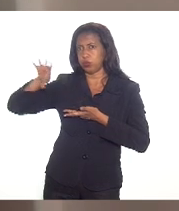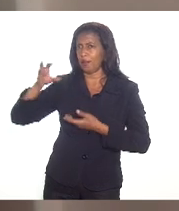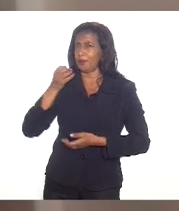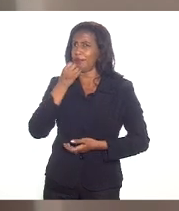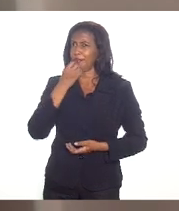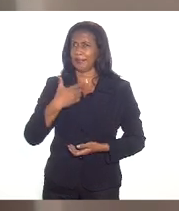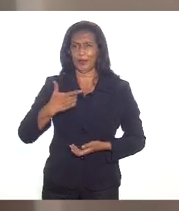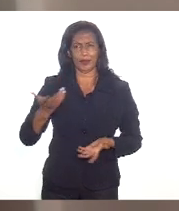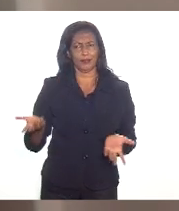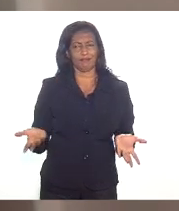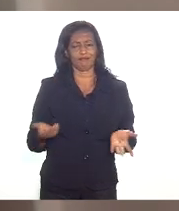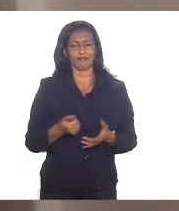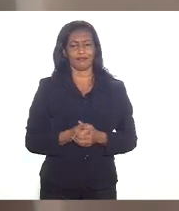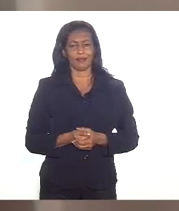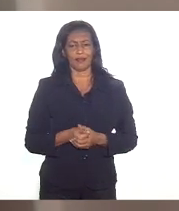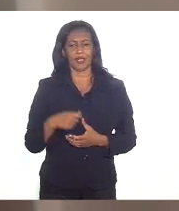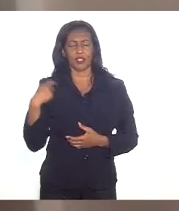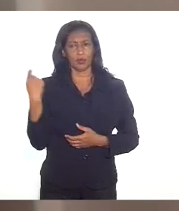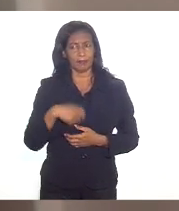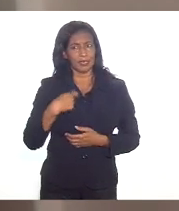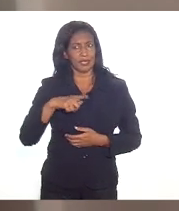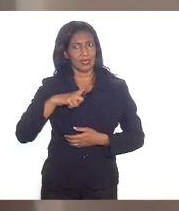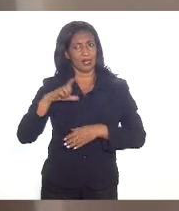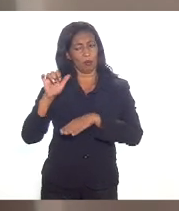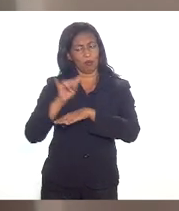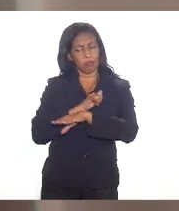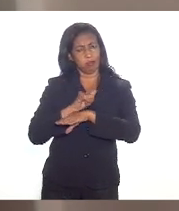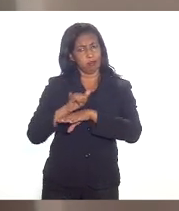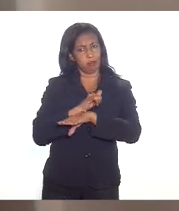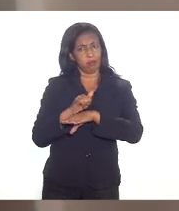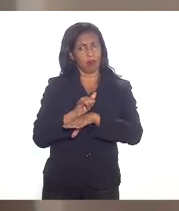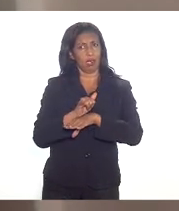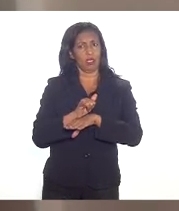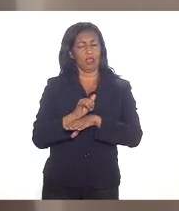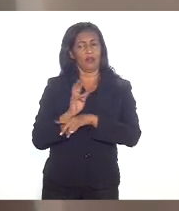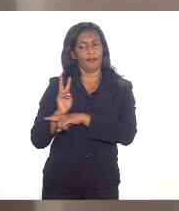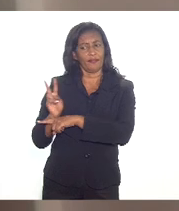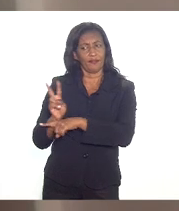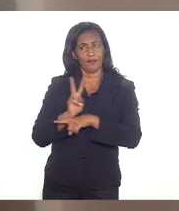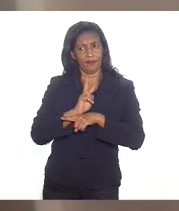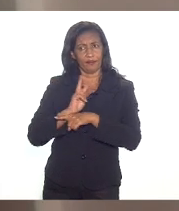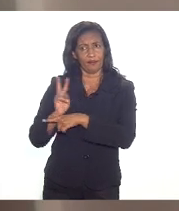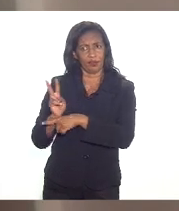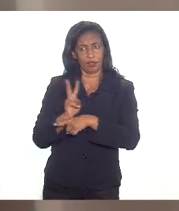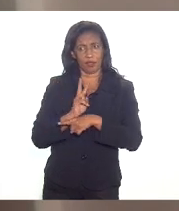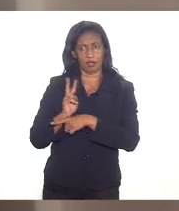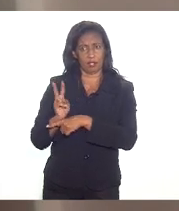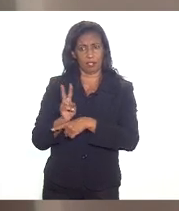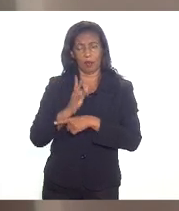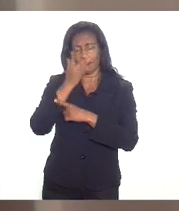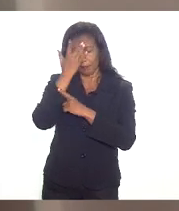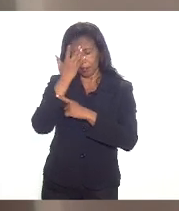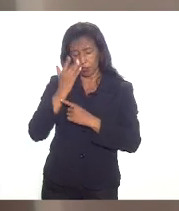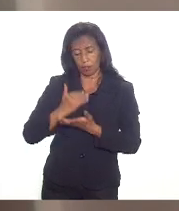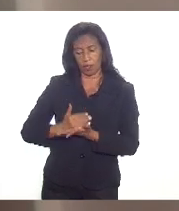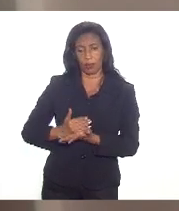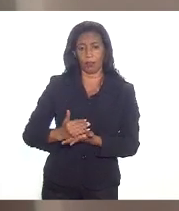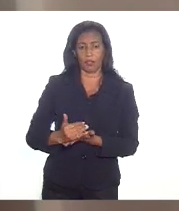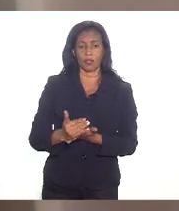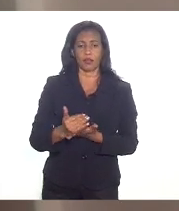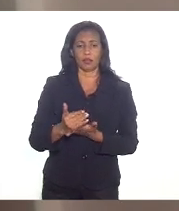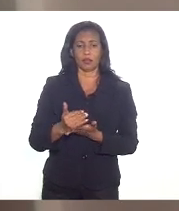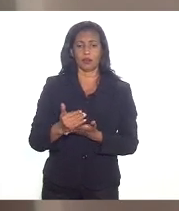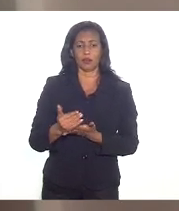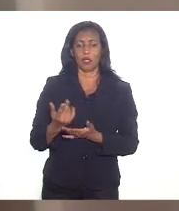senso. A gente precisa ter uma estratégia de industrialização e o pré-sal está apenas começando, tem um custo de extração,